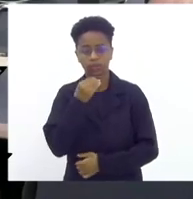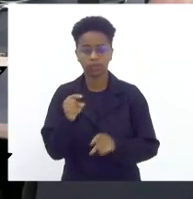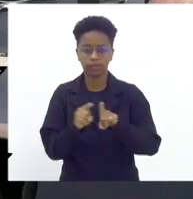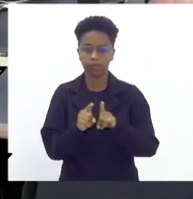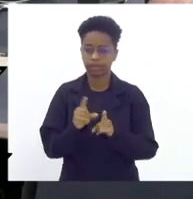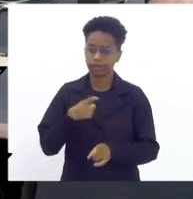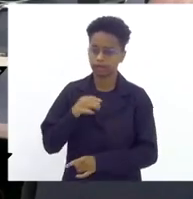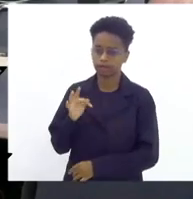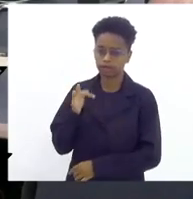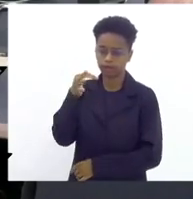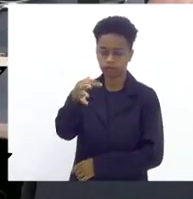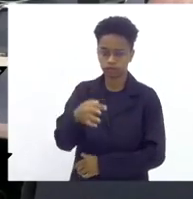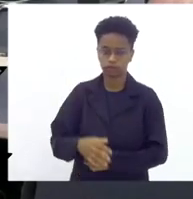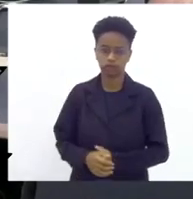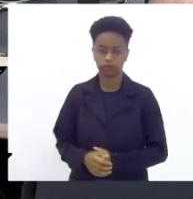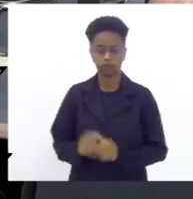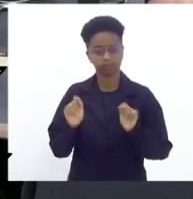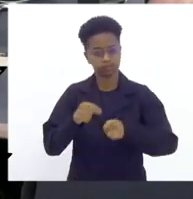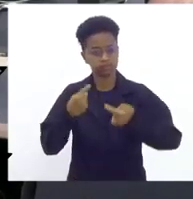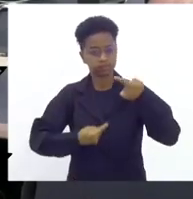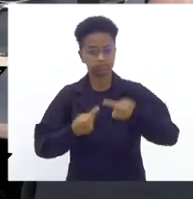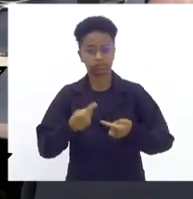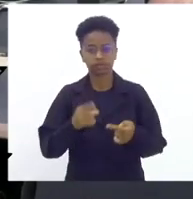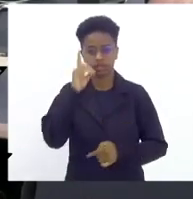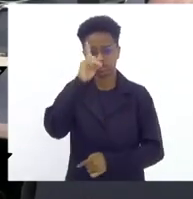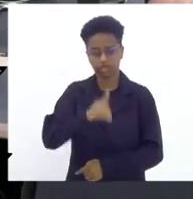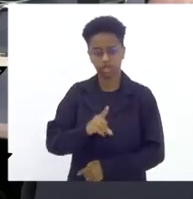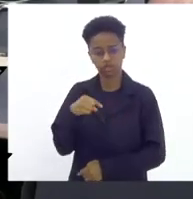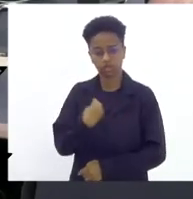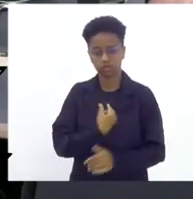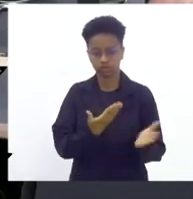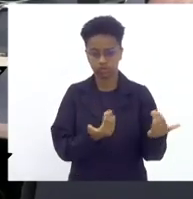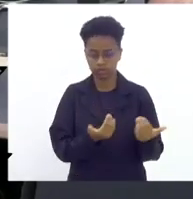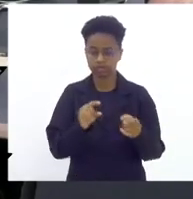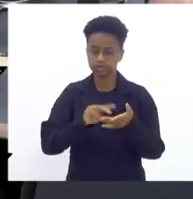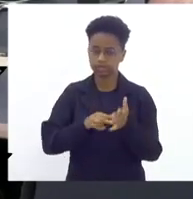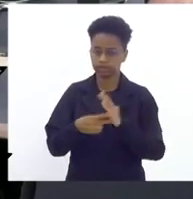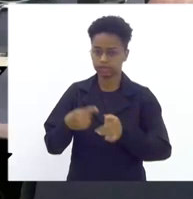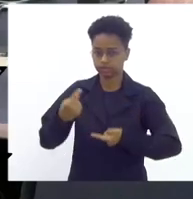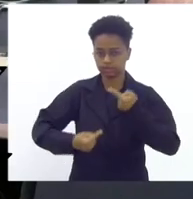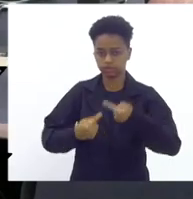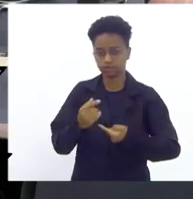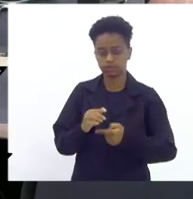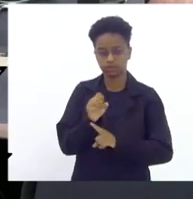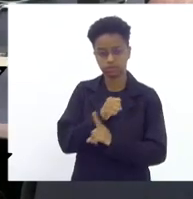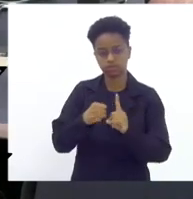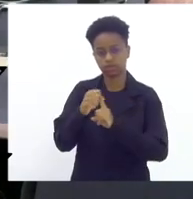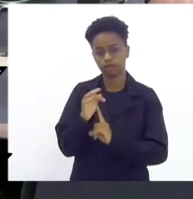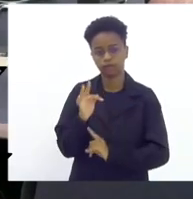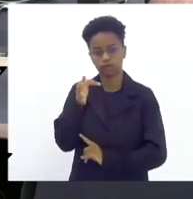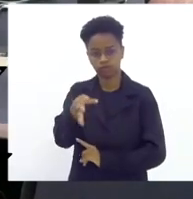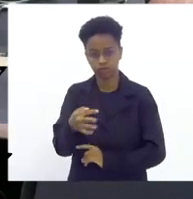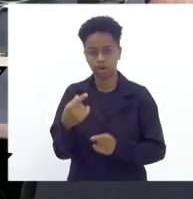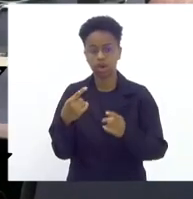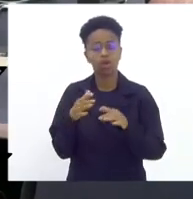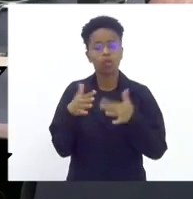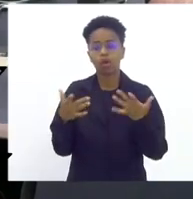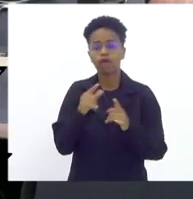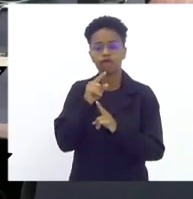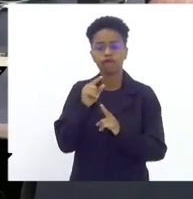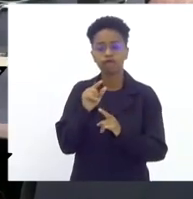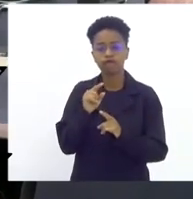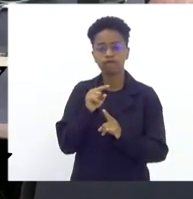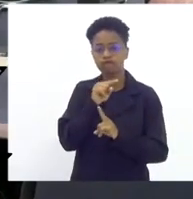Juventude de futuro debater os direitos da Nossa Juventude a debater a sociedade do Futuro que futuro queremos chegar